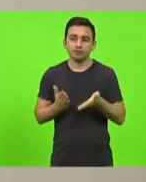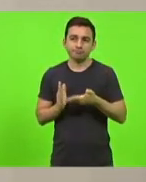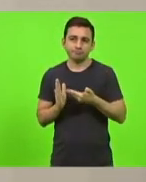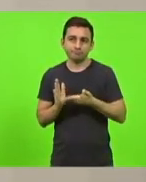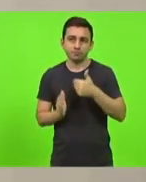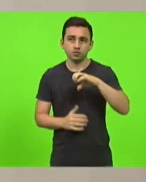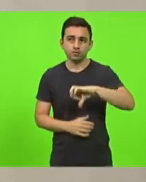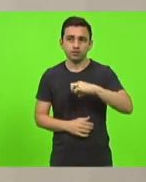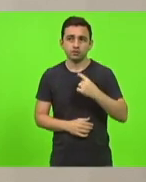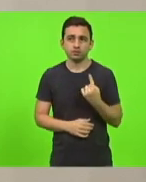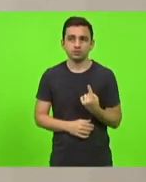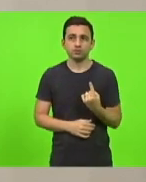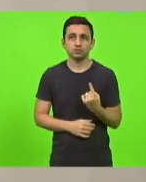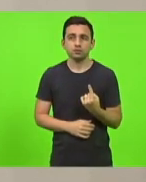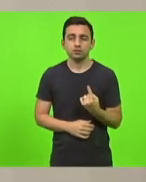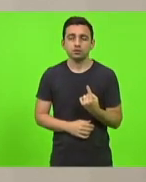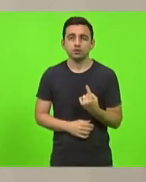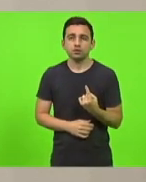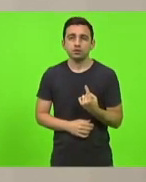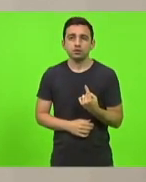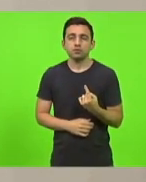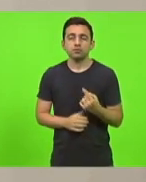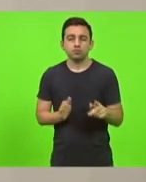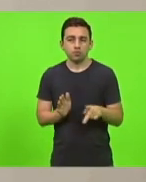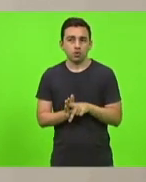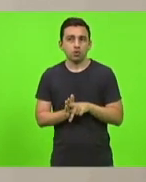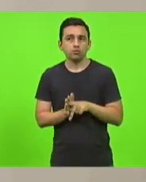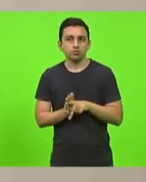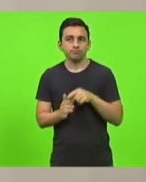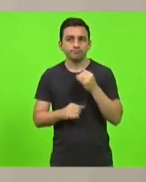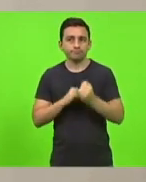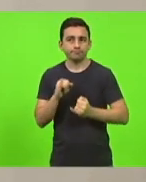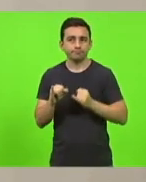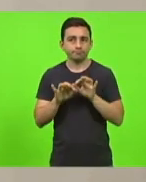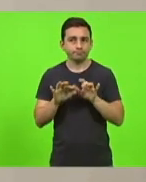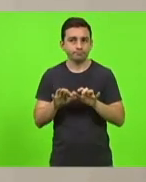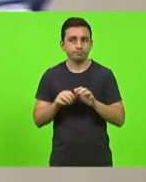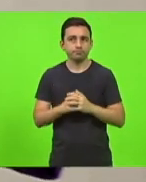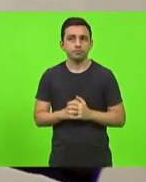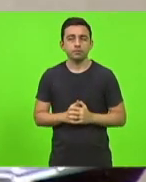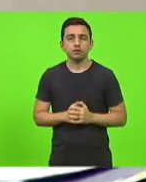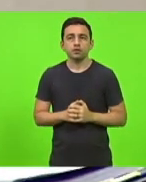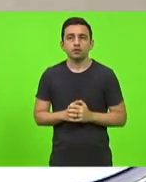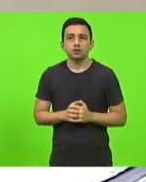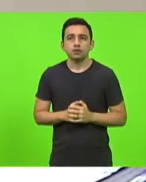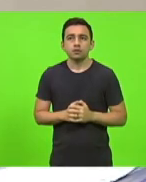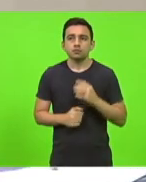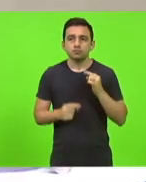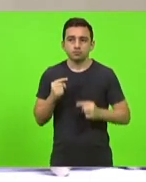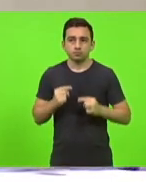91 da versão eletrônica. Em discussão.